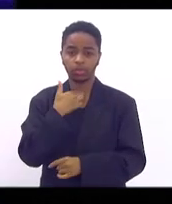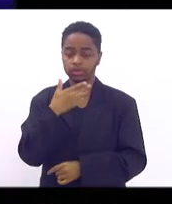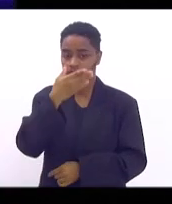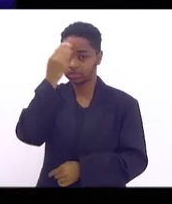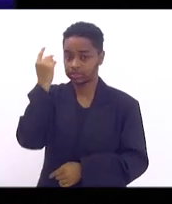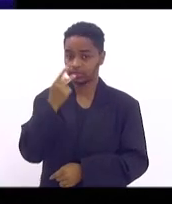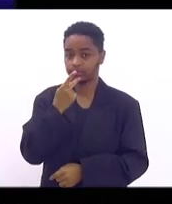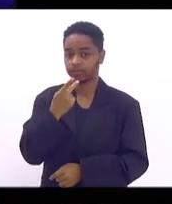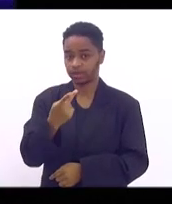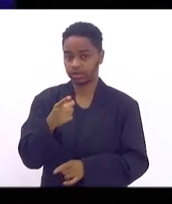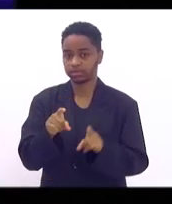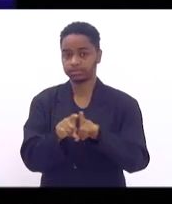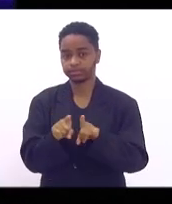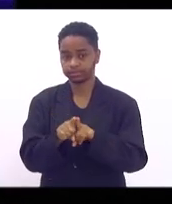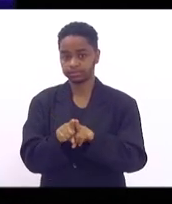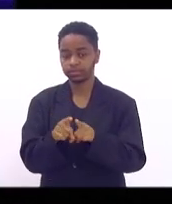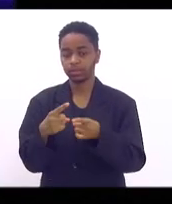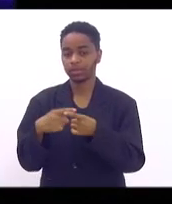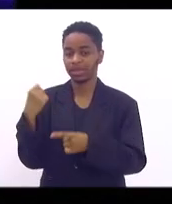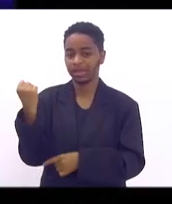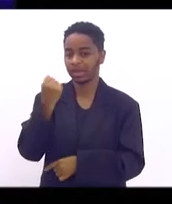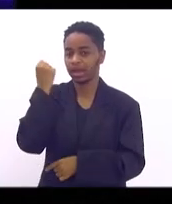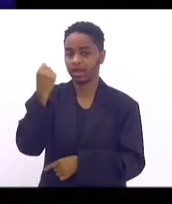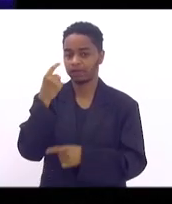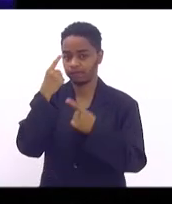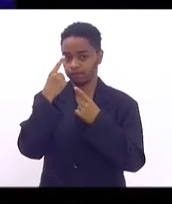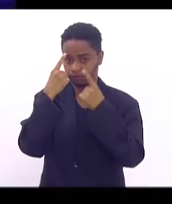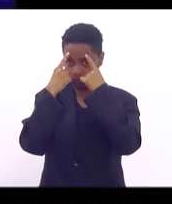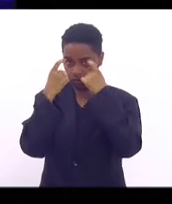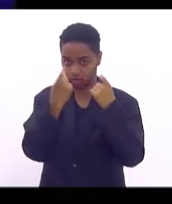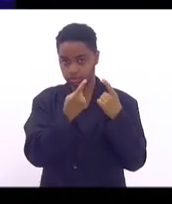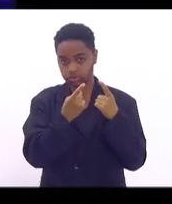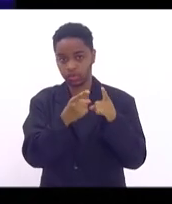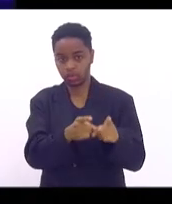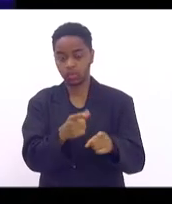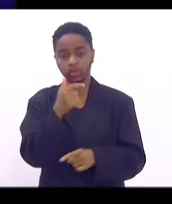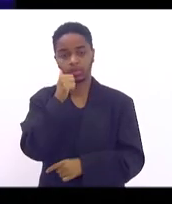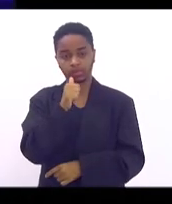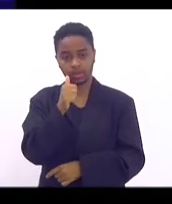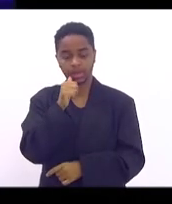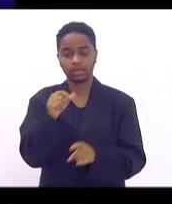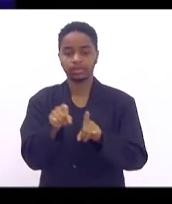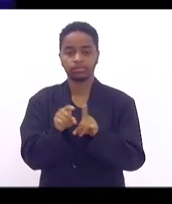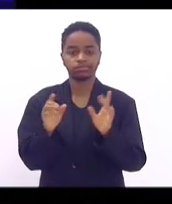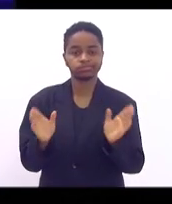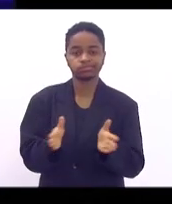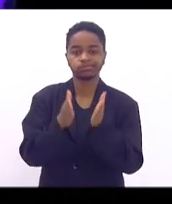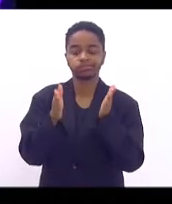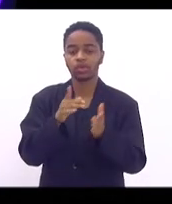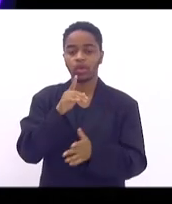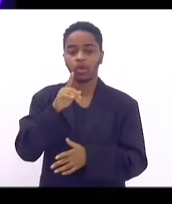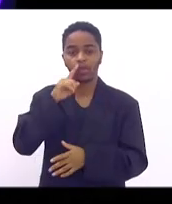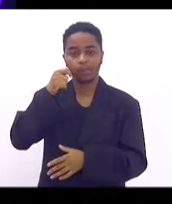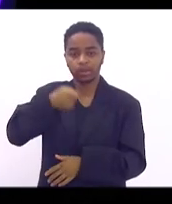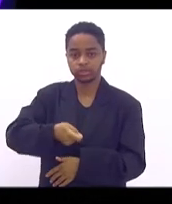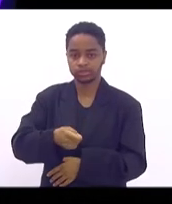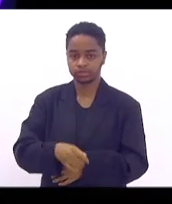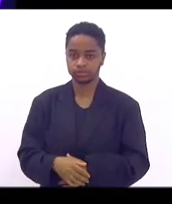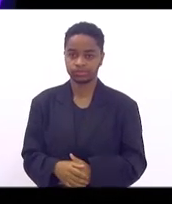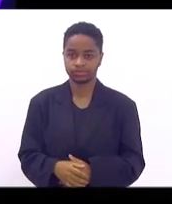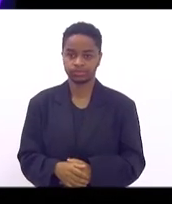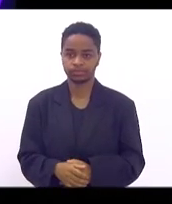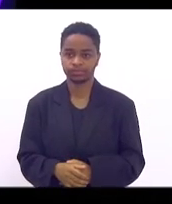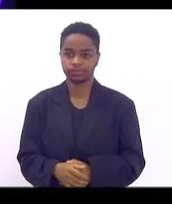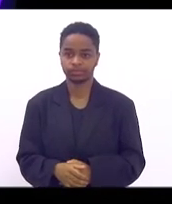forma muito grave de violência contra mulheres, de fomento, né, da misoginia e do machismo. Pode passar. E